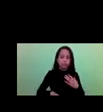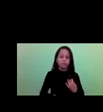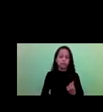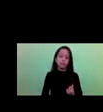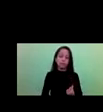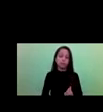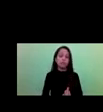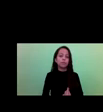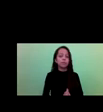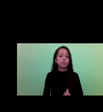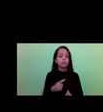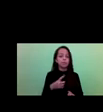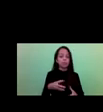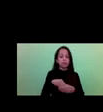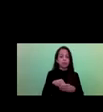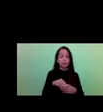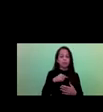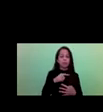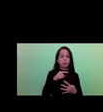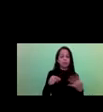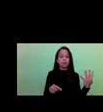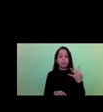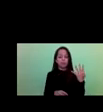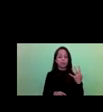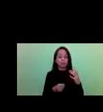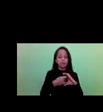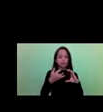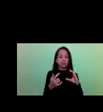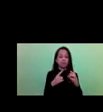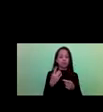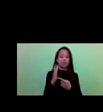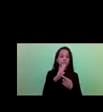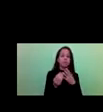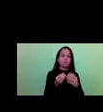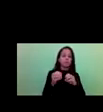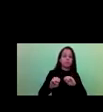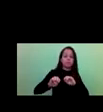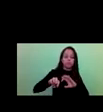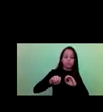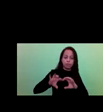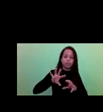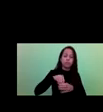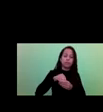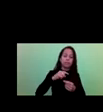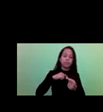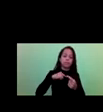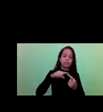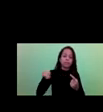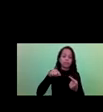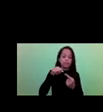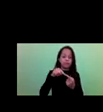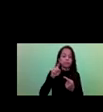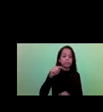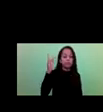Por fim, um quarto aspecto, o estabelecimento de uma educação como objeto próprio de estudo